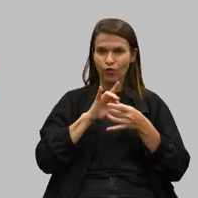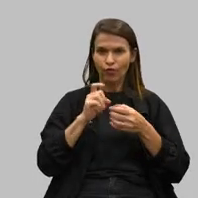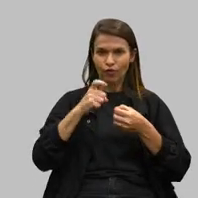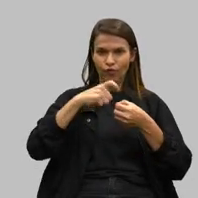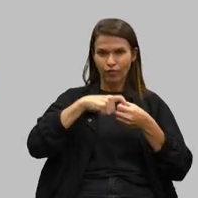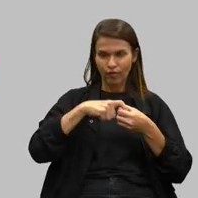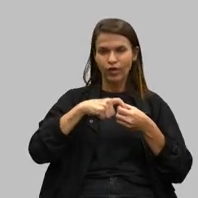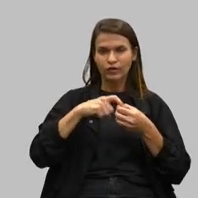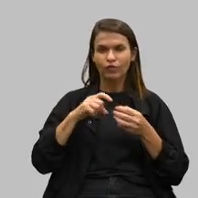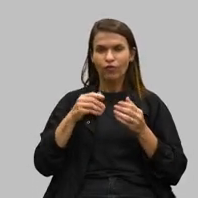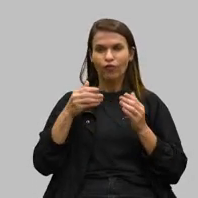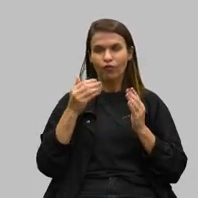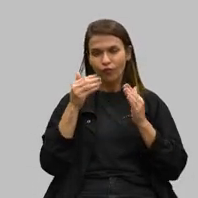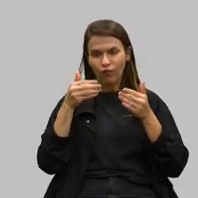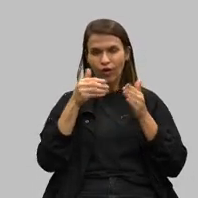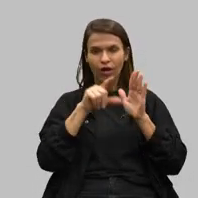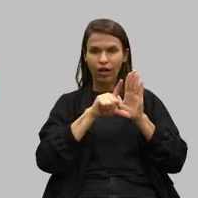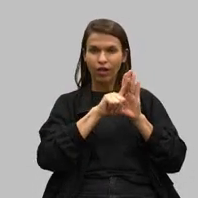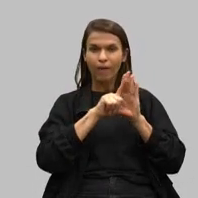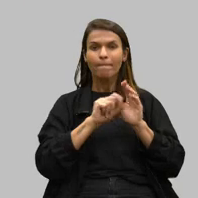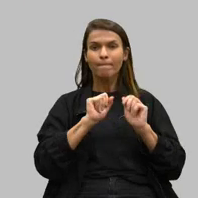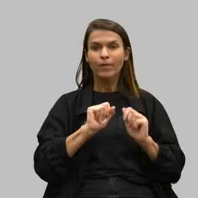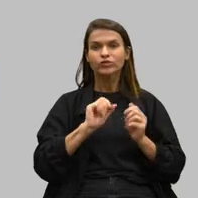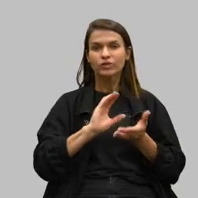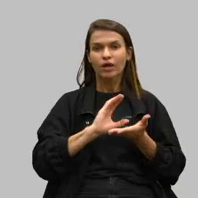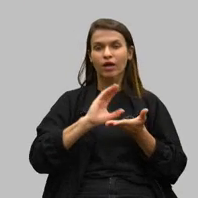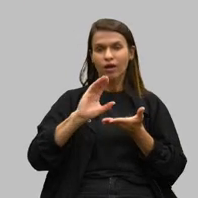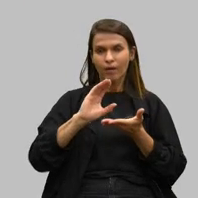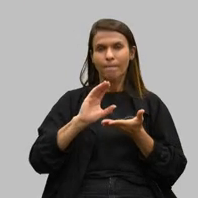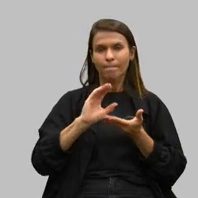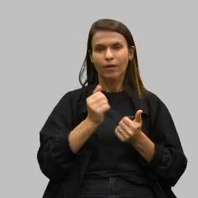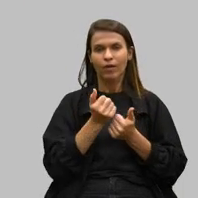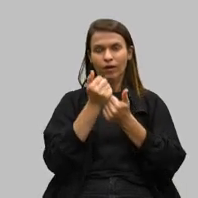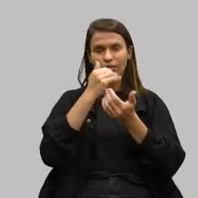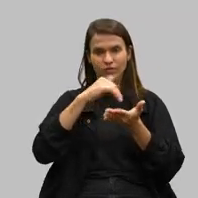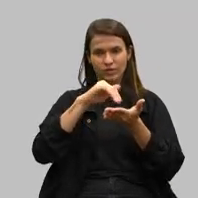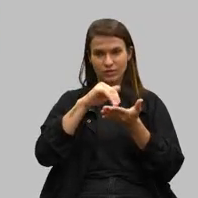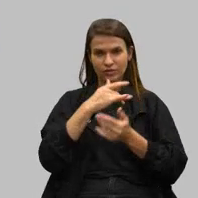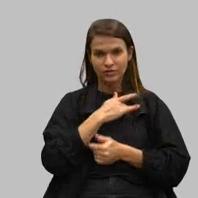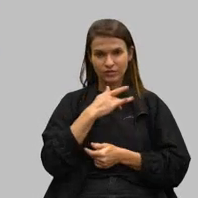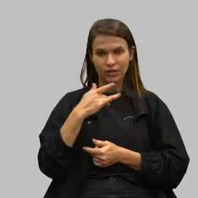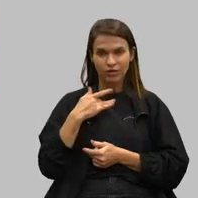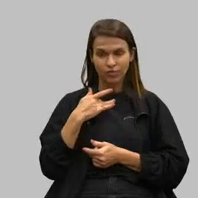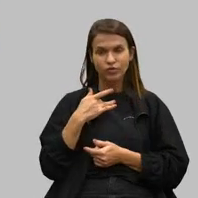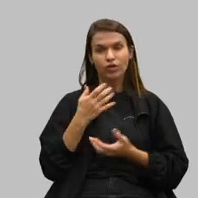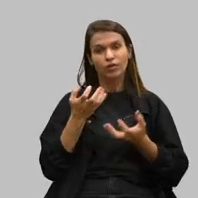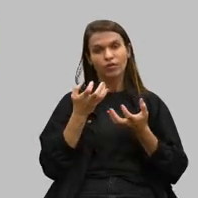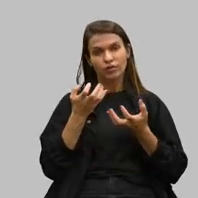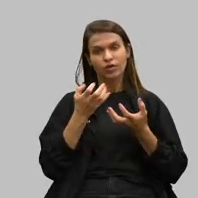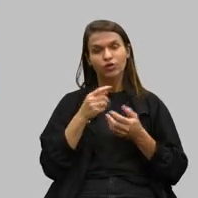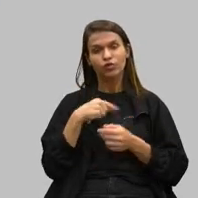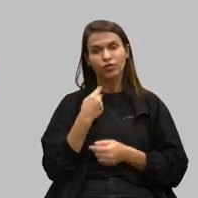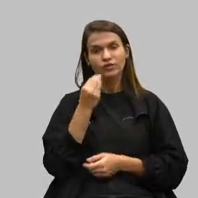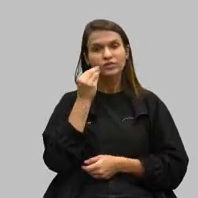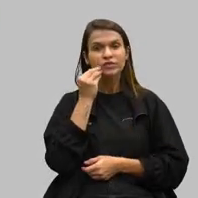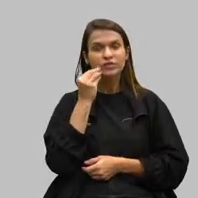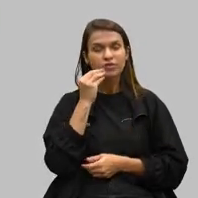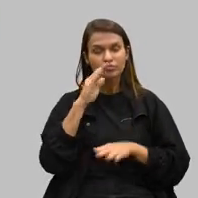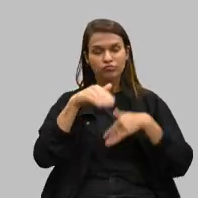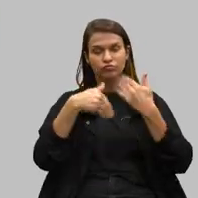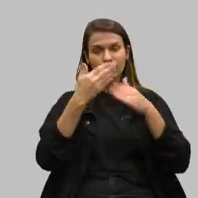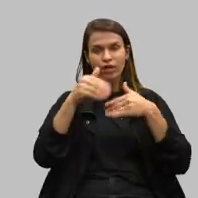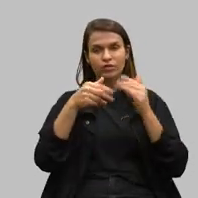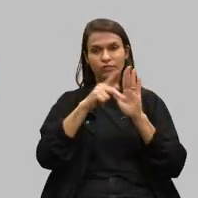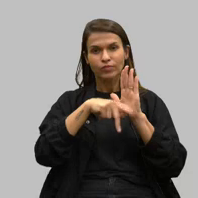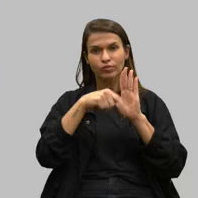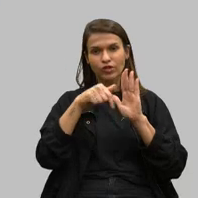de lei, para que a gente possa ter recursos para preparar os secretários municipais de saúde. E eu gostaria que a gente tentasse avançar esse projeto